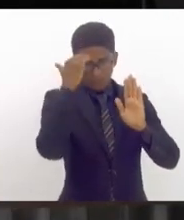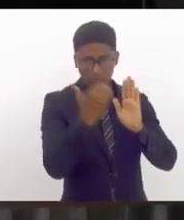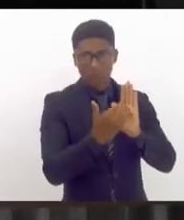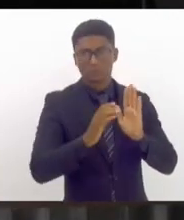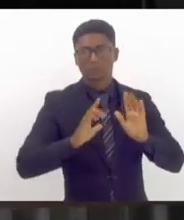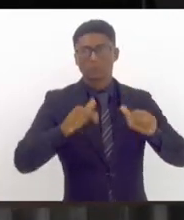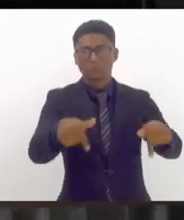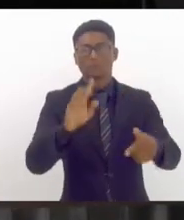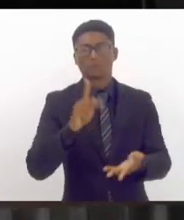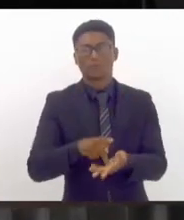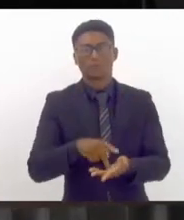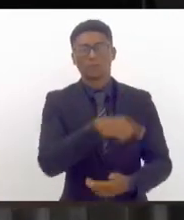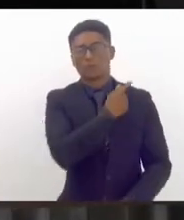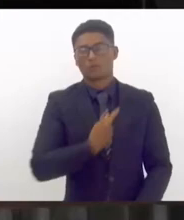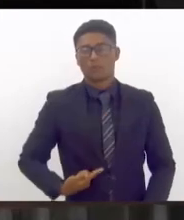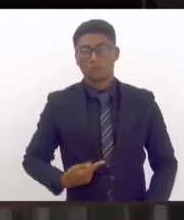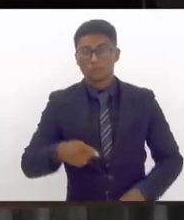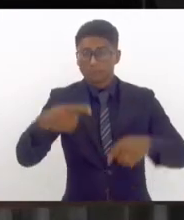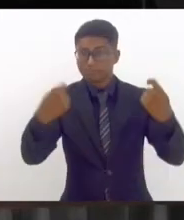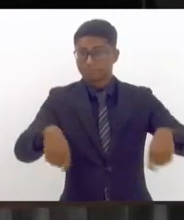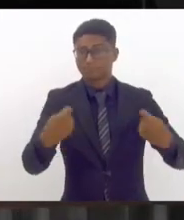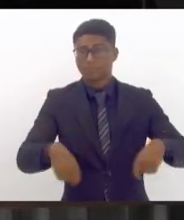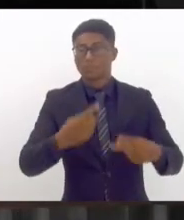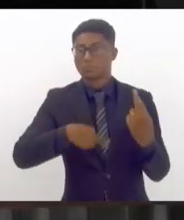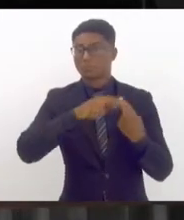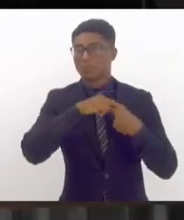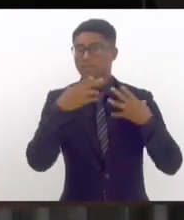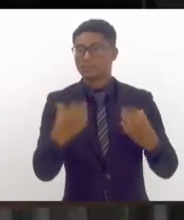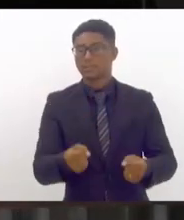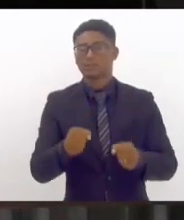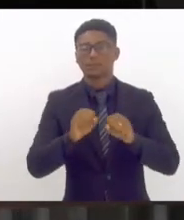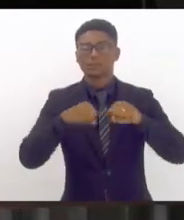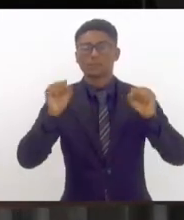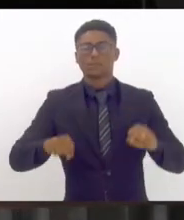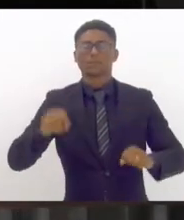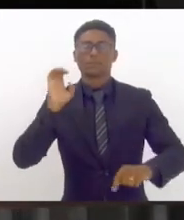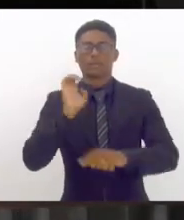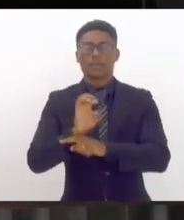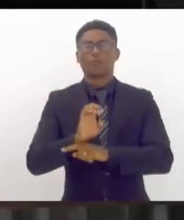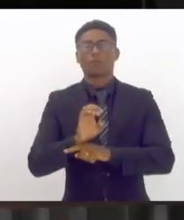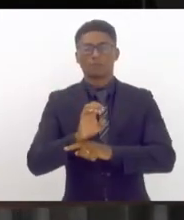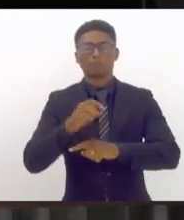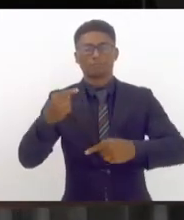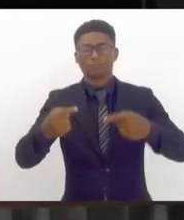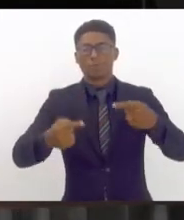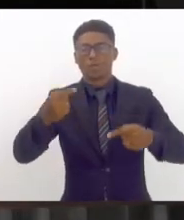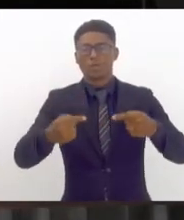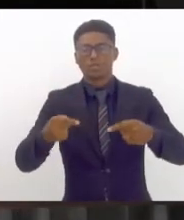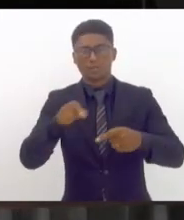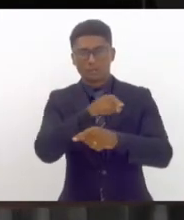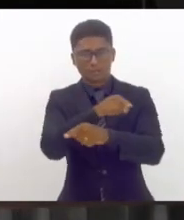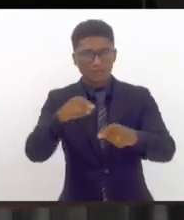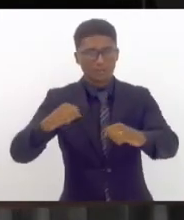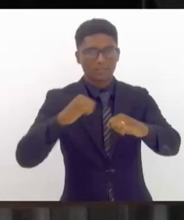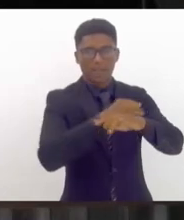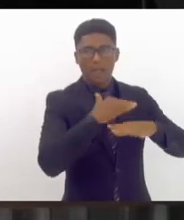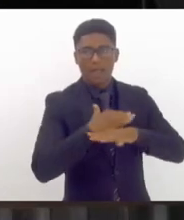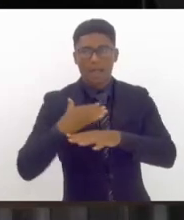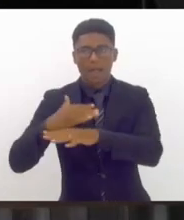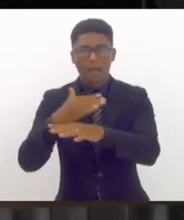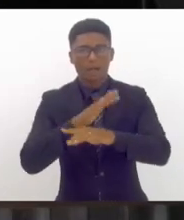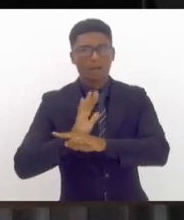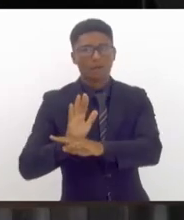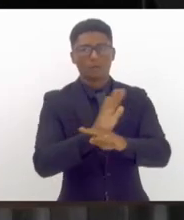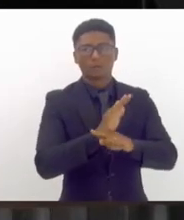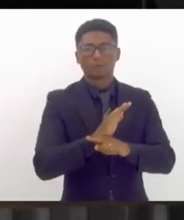se comprometa de fato de fazer com que o sistema estadual possa nutrir as políticas municipais. Em Petrópolis é de minha autoria